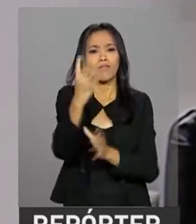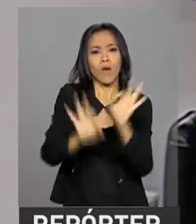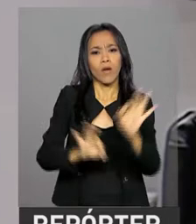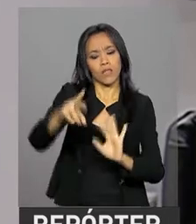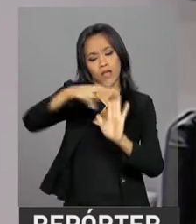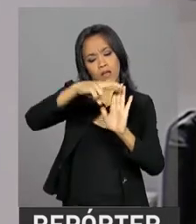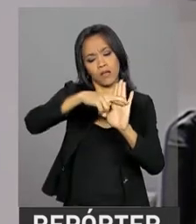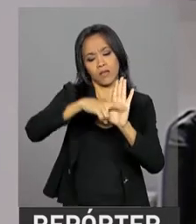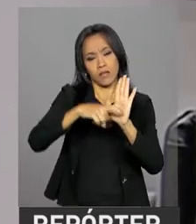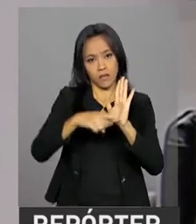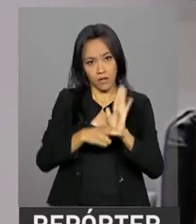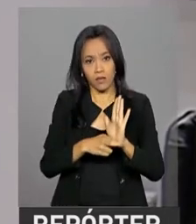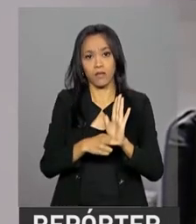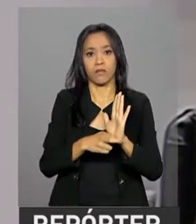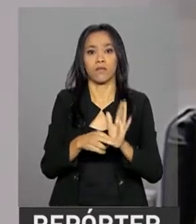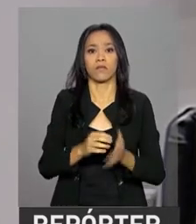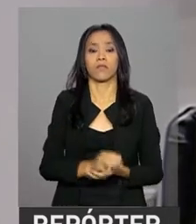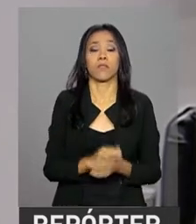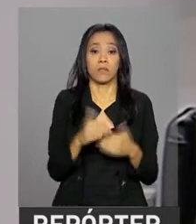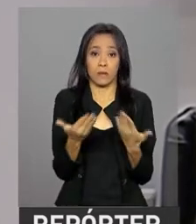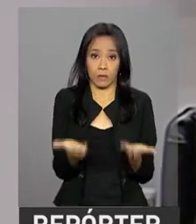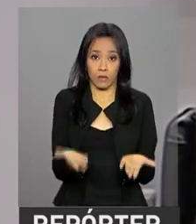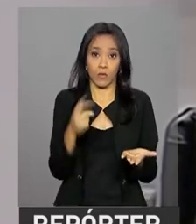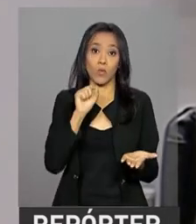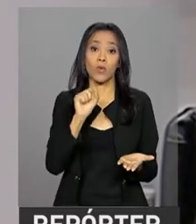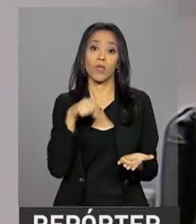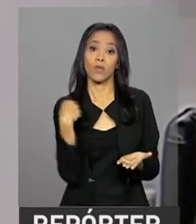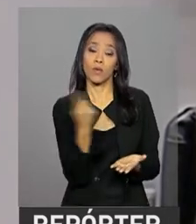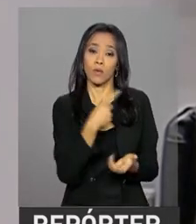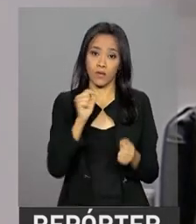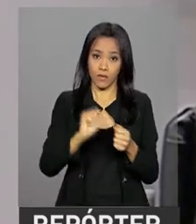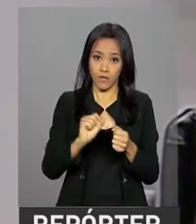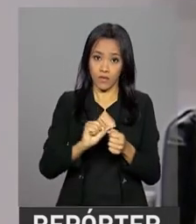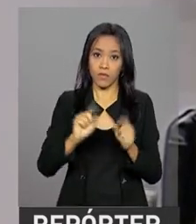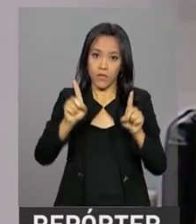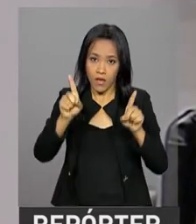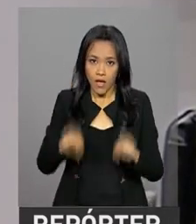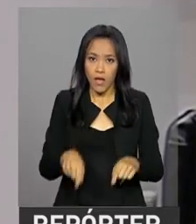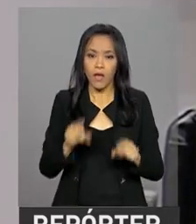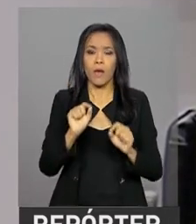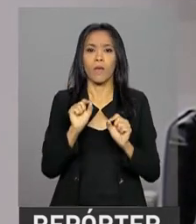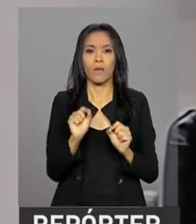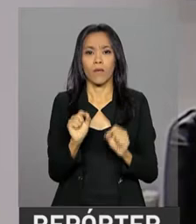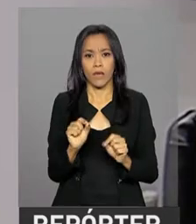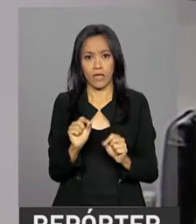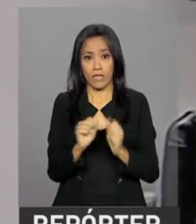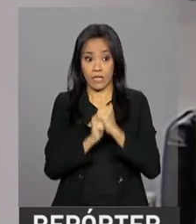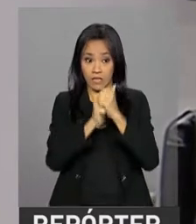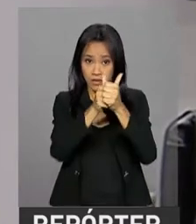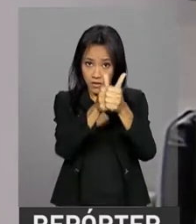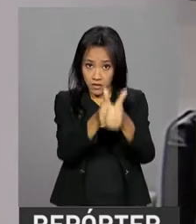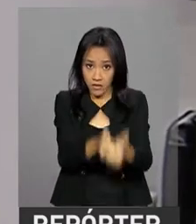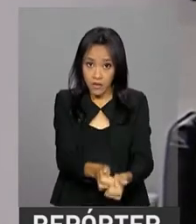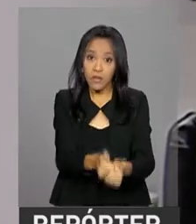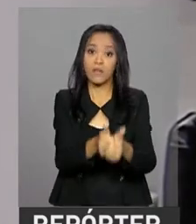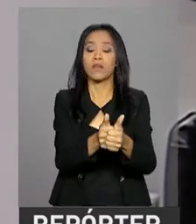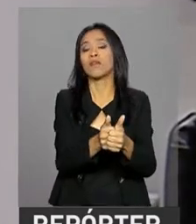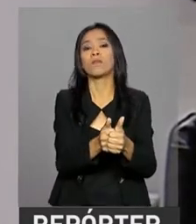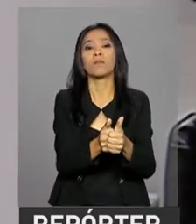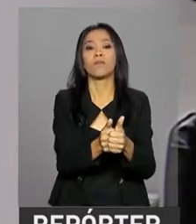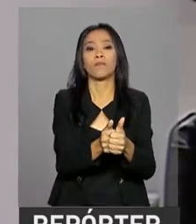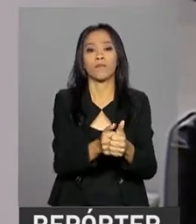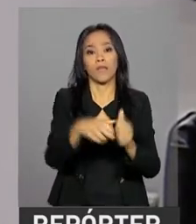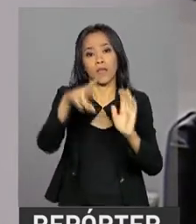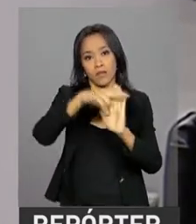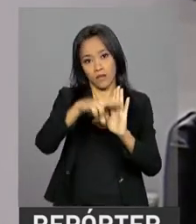contingenciamento equivalente. Então, o que nós estamos fazendo é estritamente seguir o ritual previsto